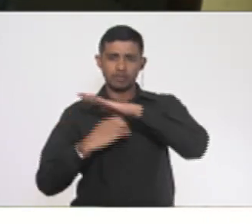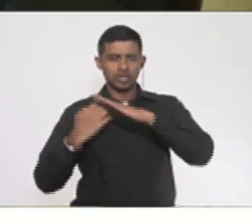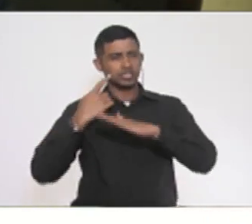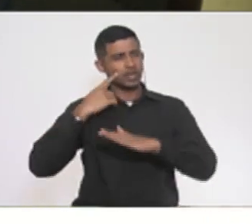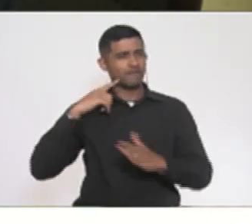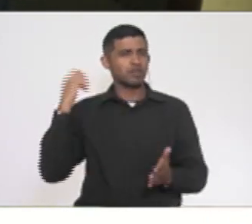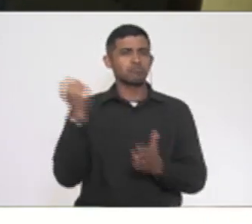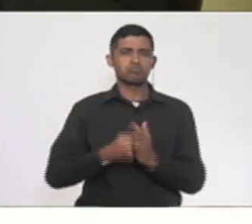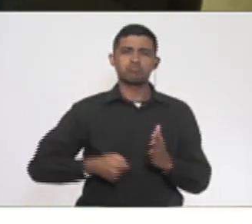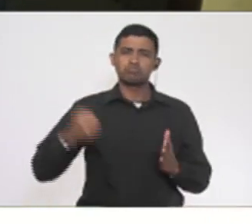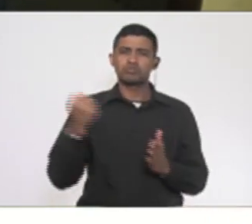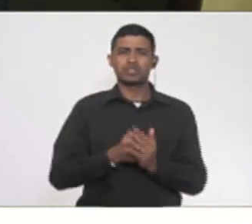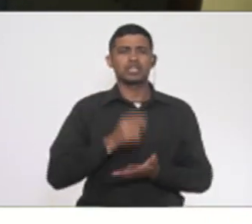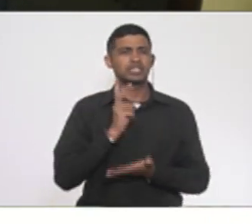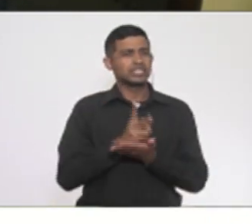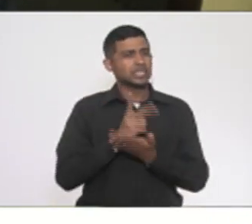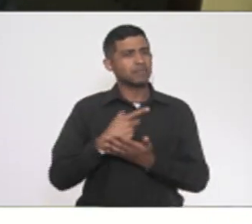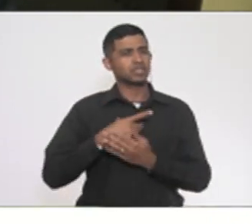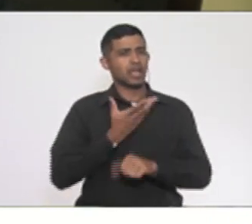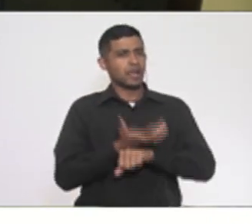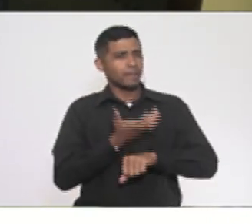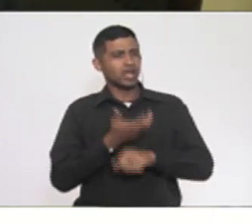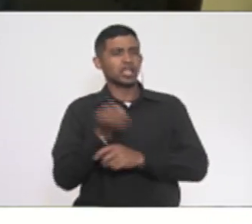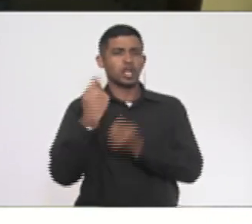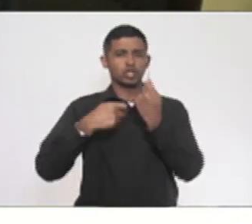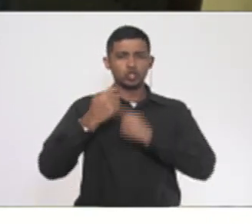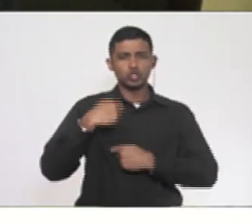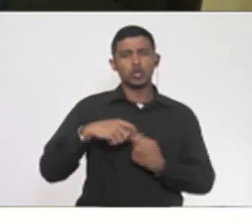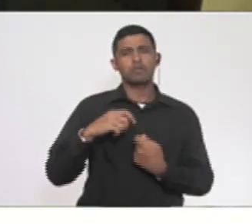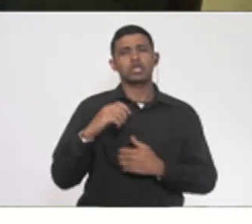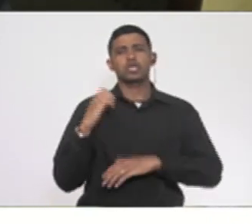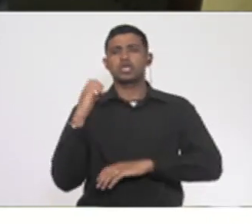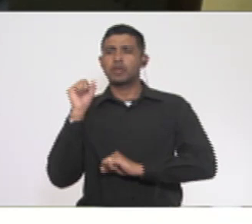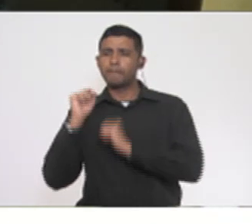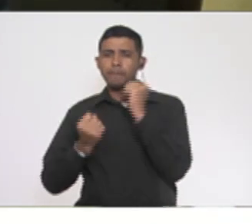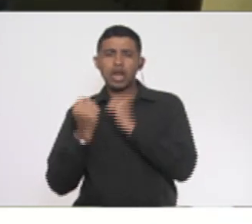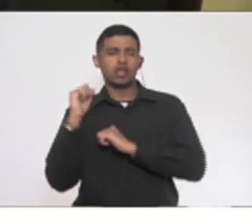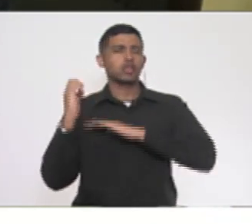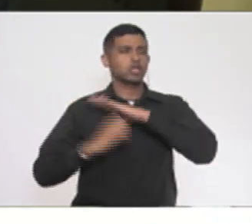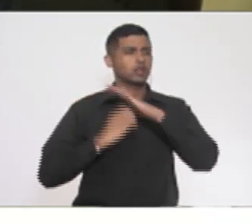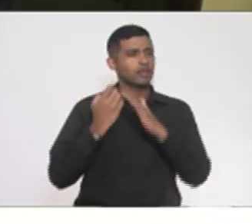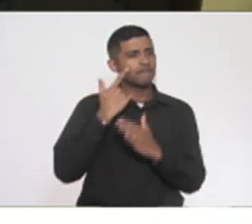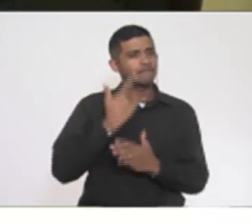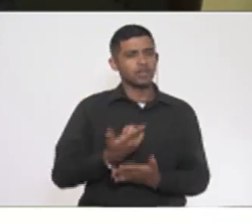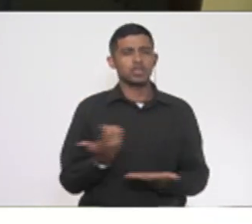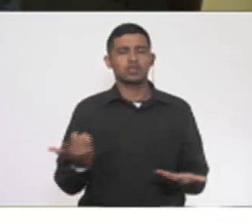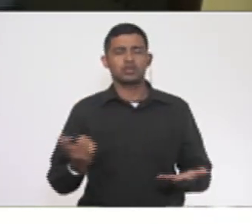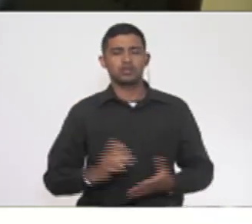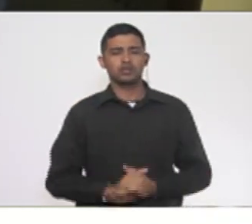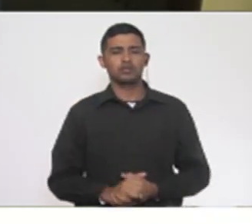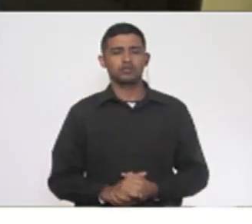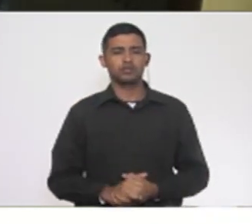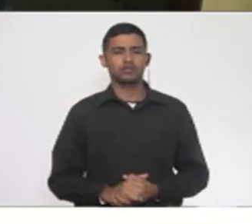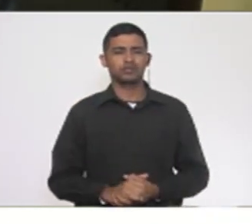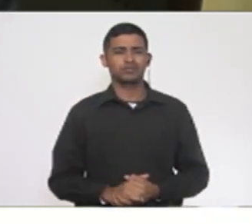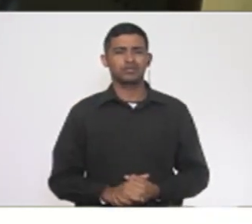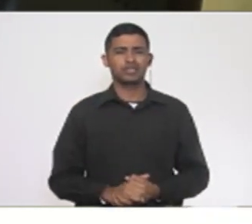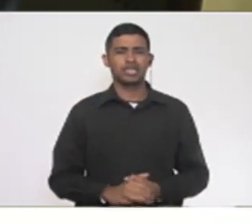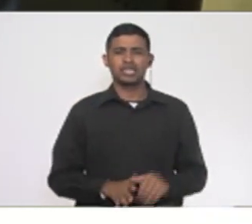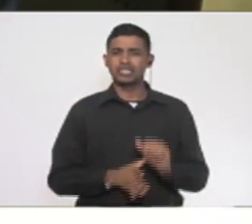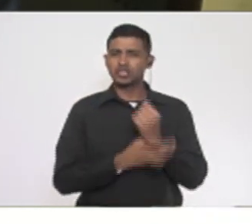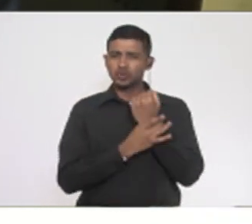debatendo nisso, sempre que sai matérias de economia, a indústria, São Paulo, onde o gás é mais forte na indústria, uma